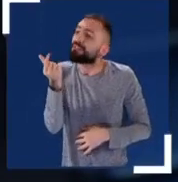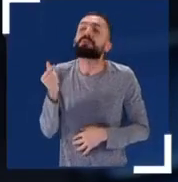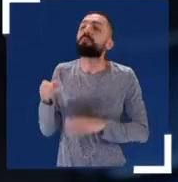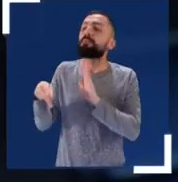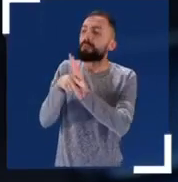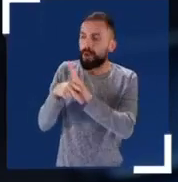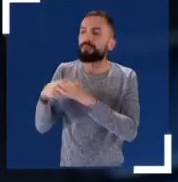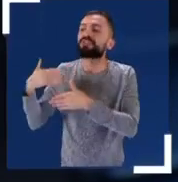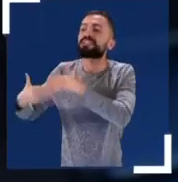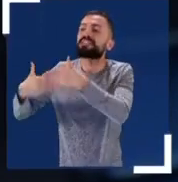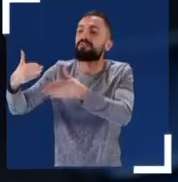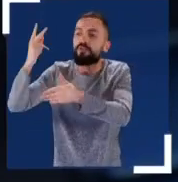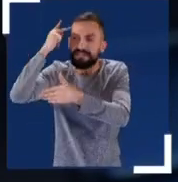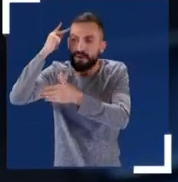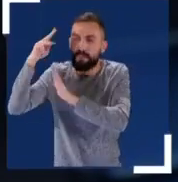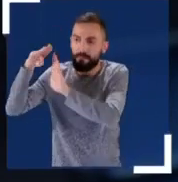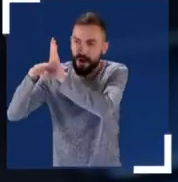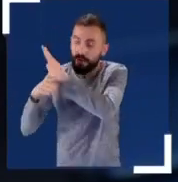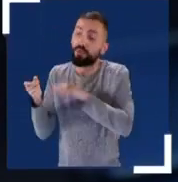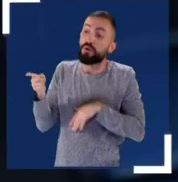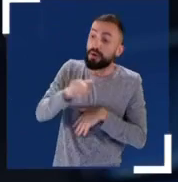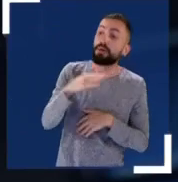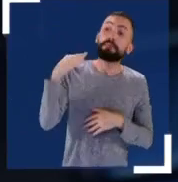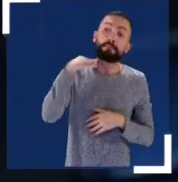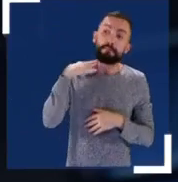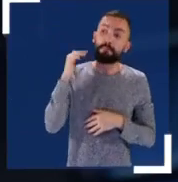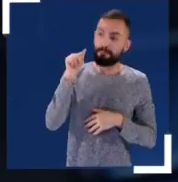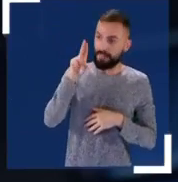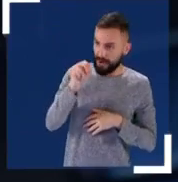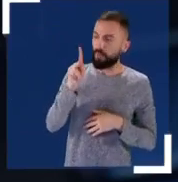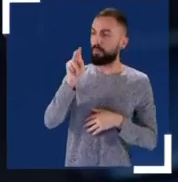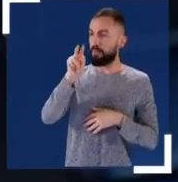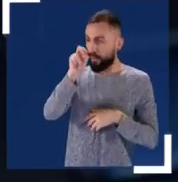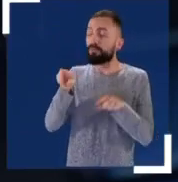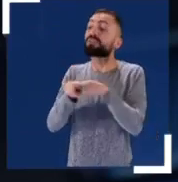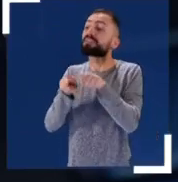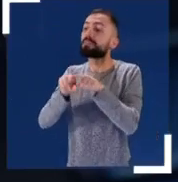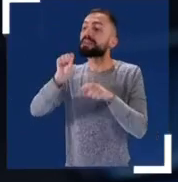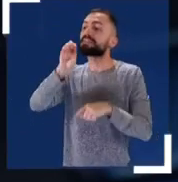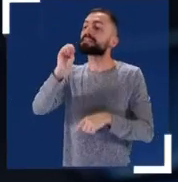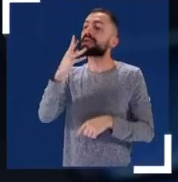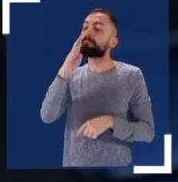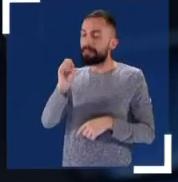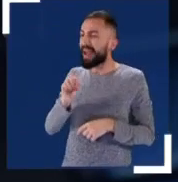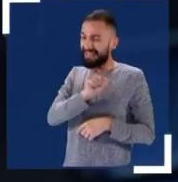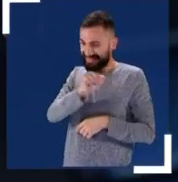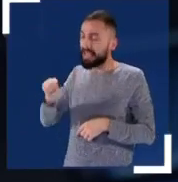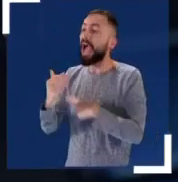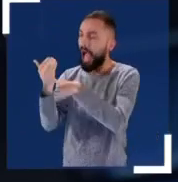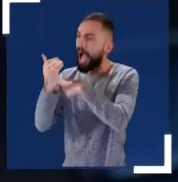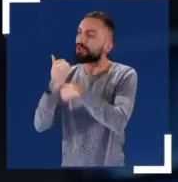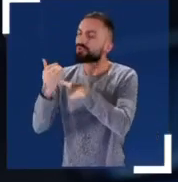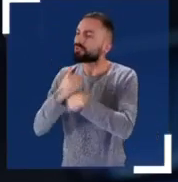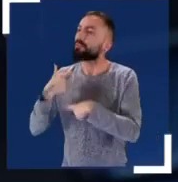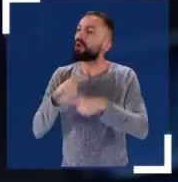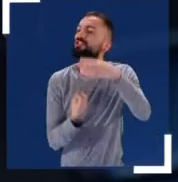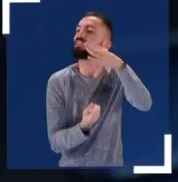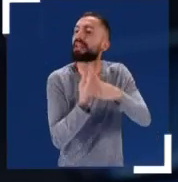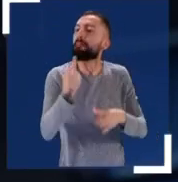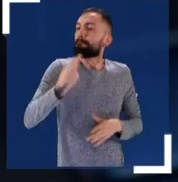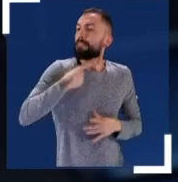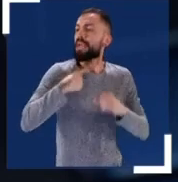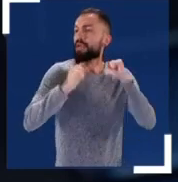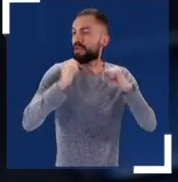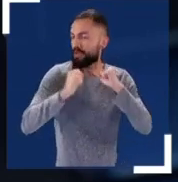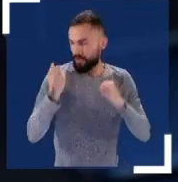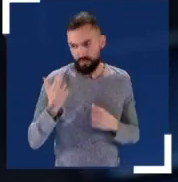Paulo e do Banco do Povo e orientação do SEBRAE, construir e operar o seu próprio negócio, seja em franquia, seja um negócio digital ou